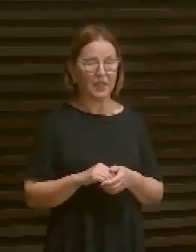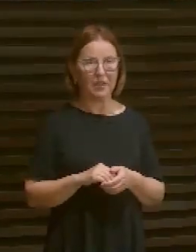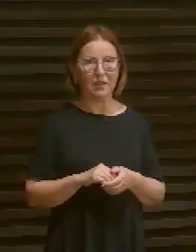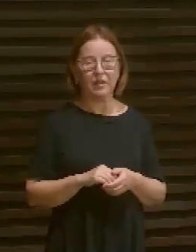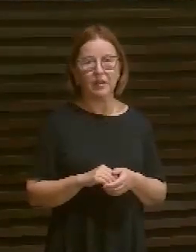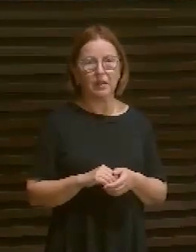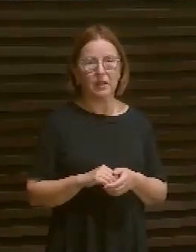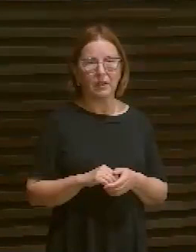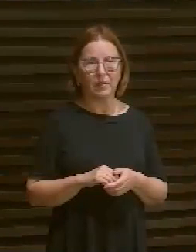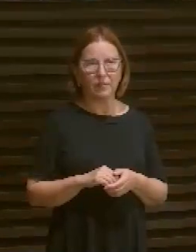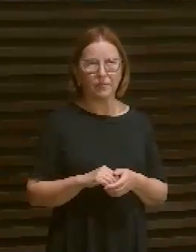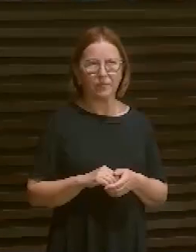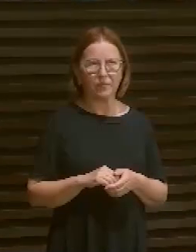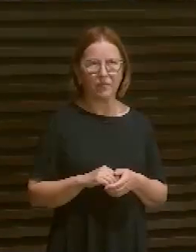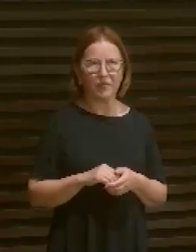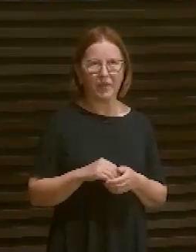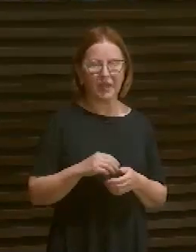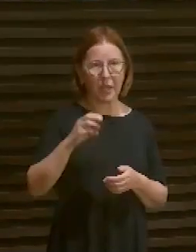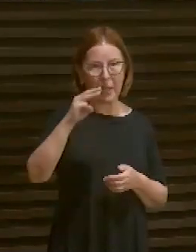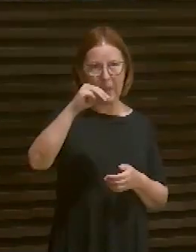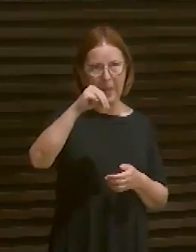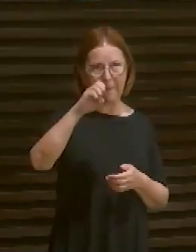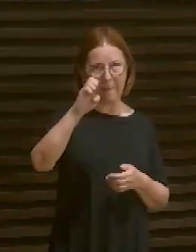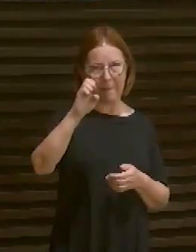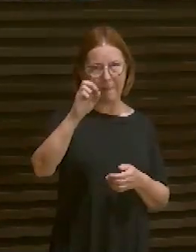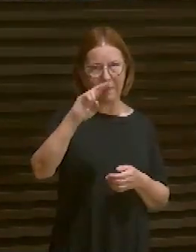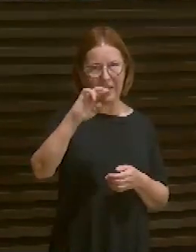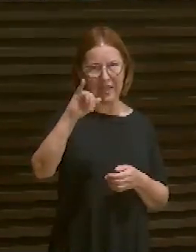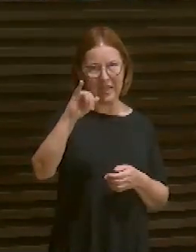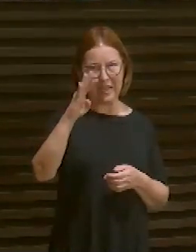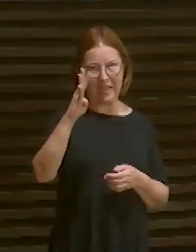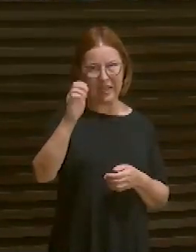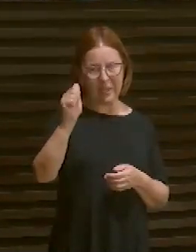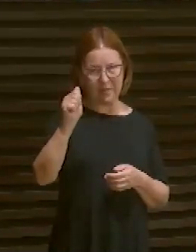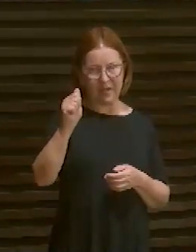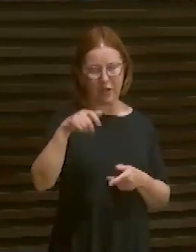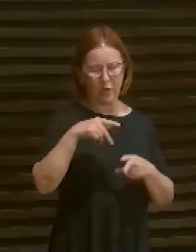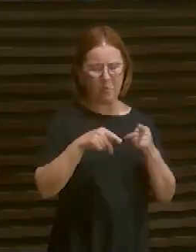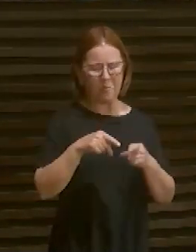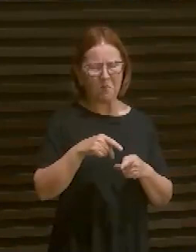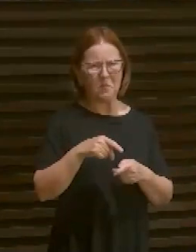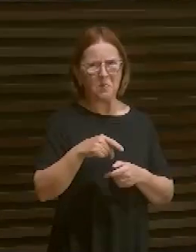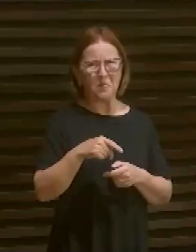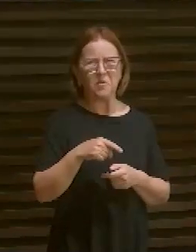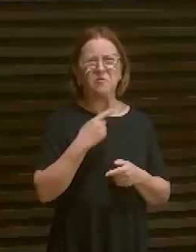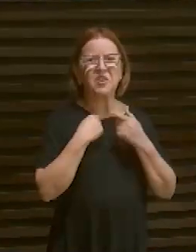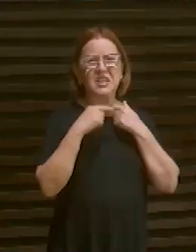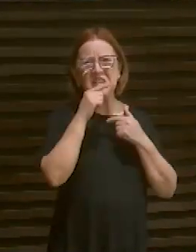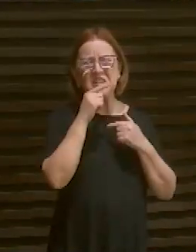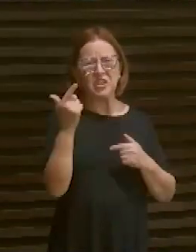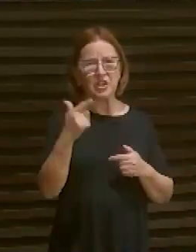em Meribá, o povo com sede de novo, e Deus diz para ele, fala a rocha.